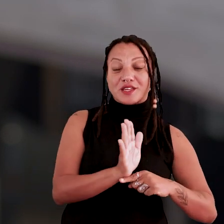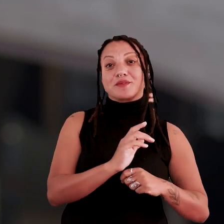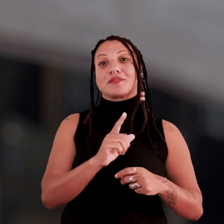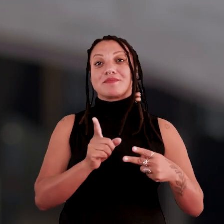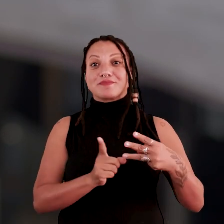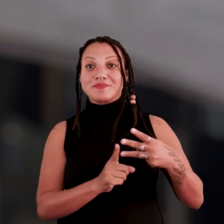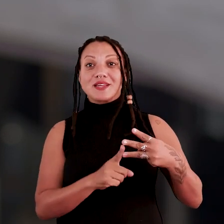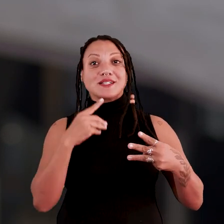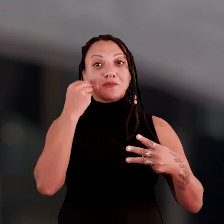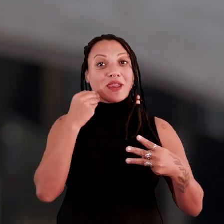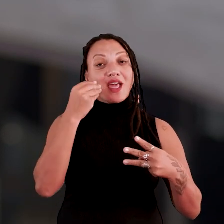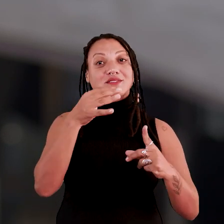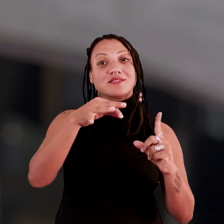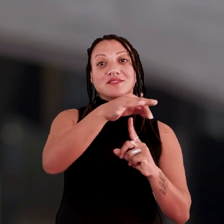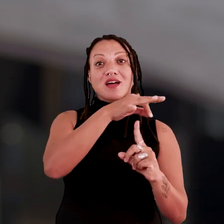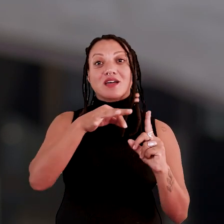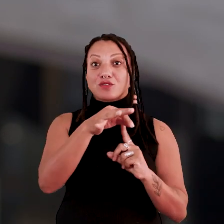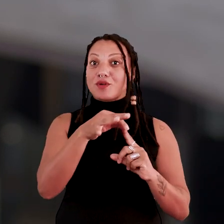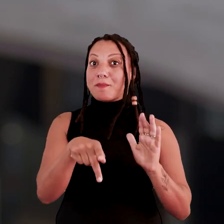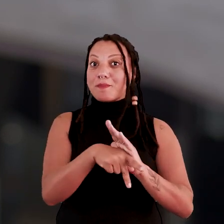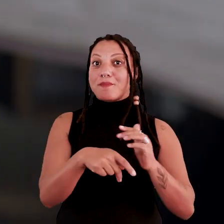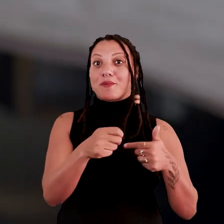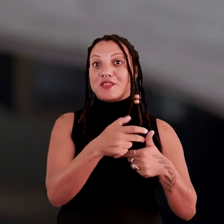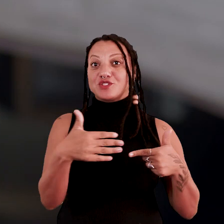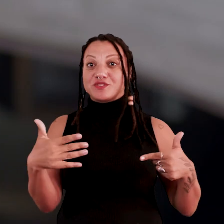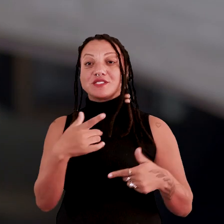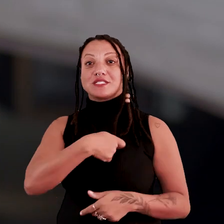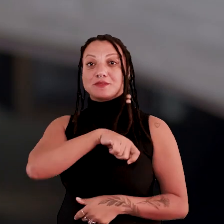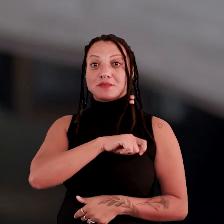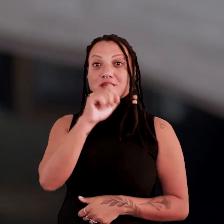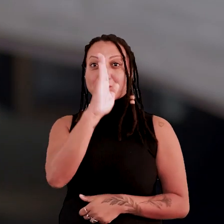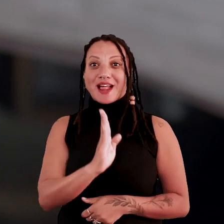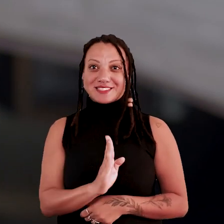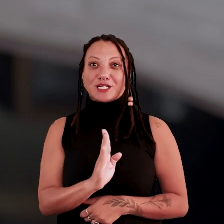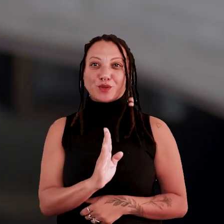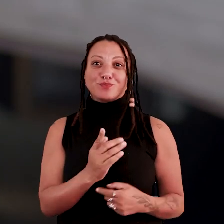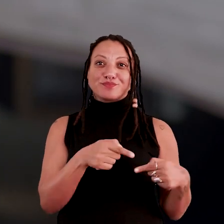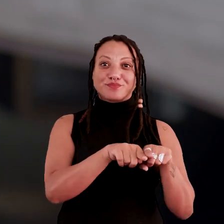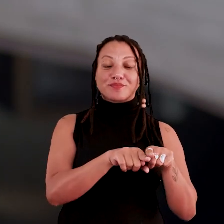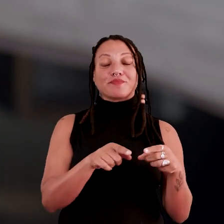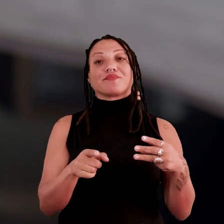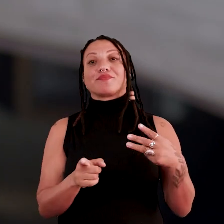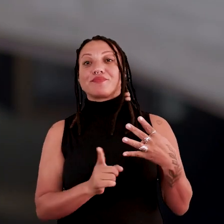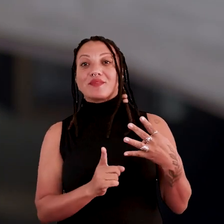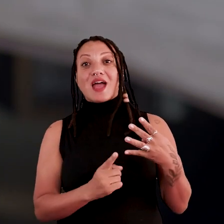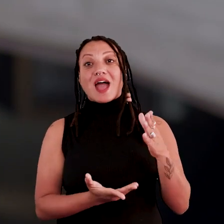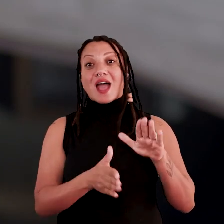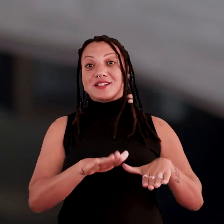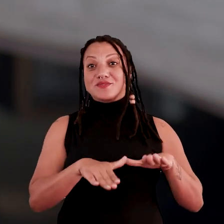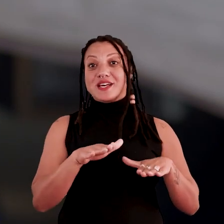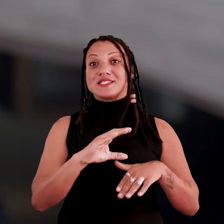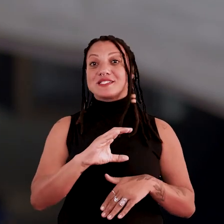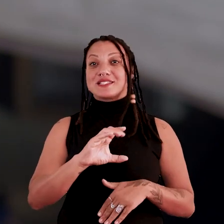Netflix Espanha-Brasil, ora com produções de clipes de cantores baianos. Então, assim, isso tudo